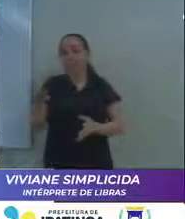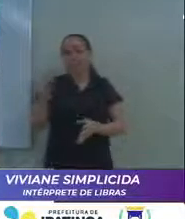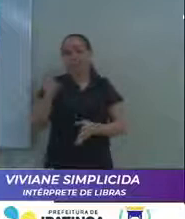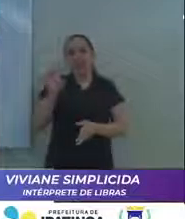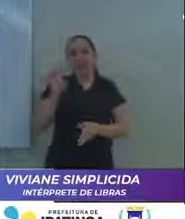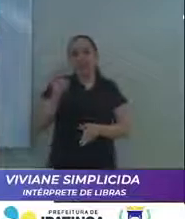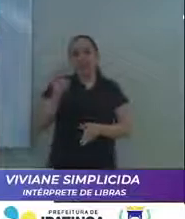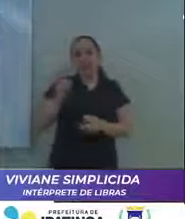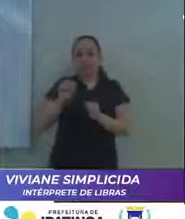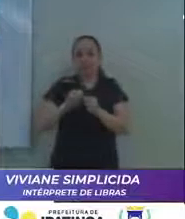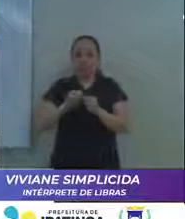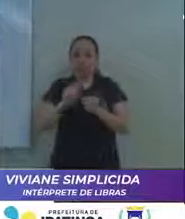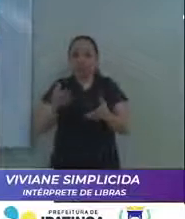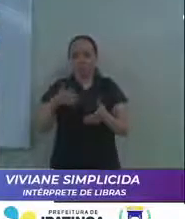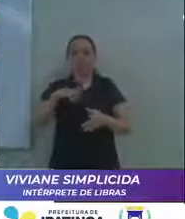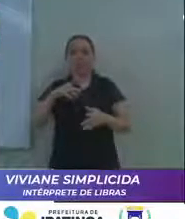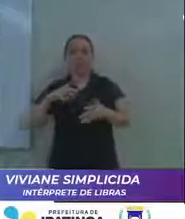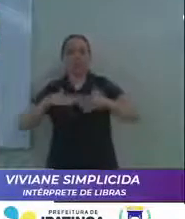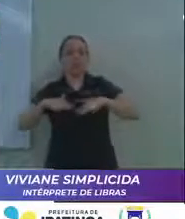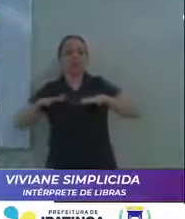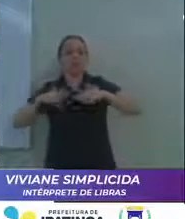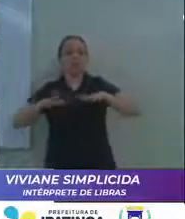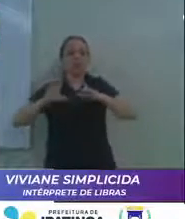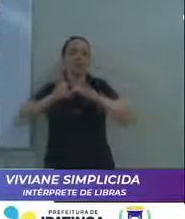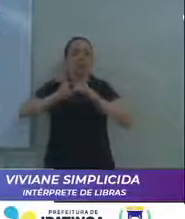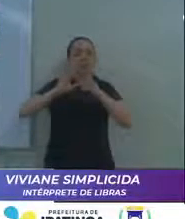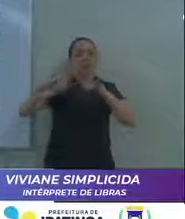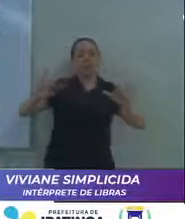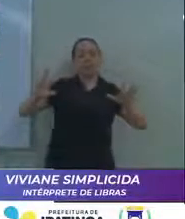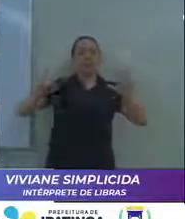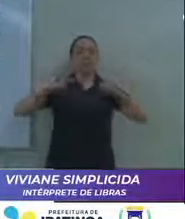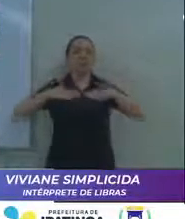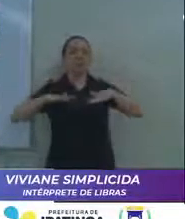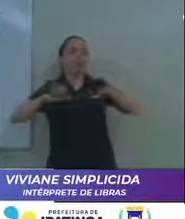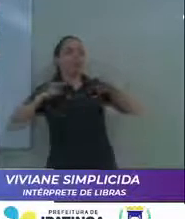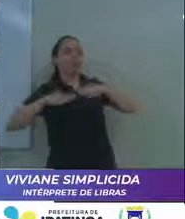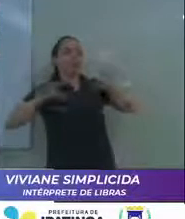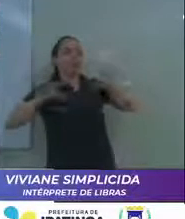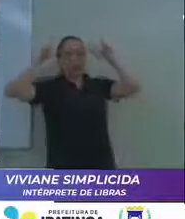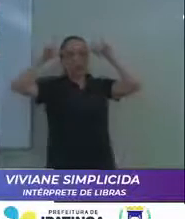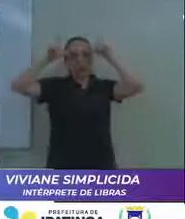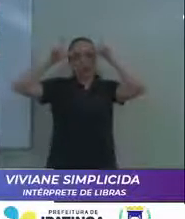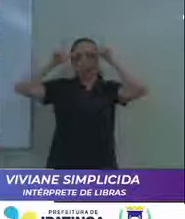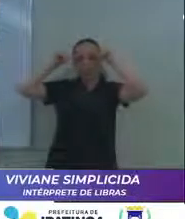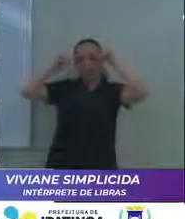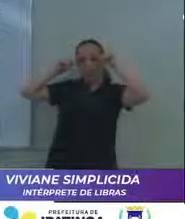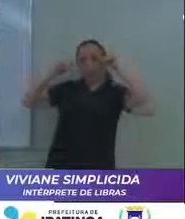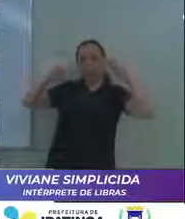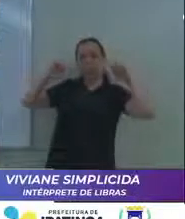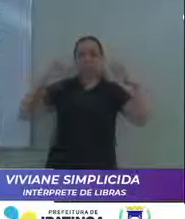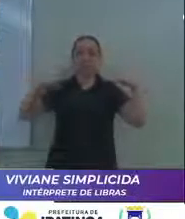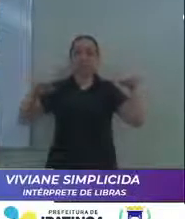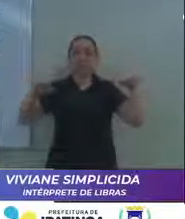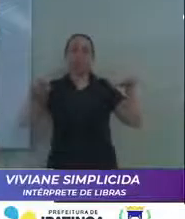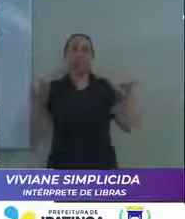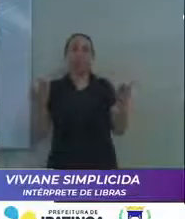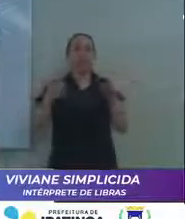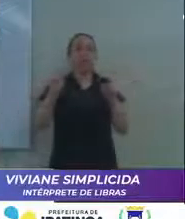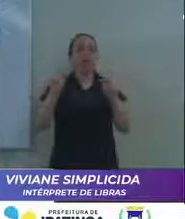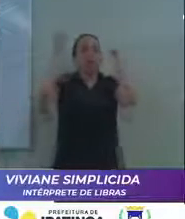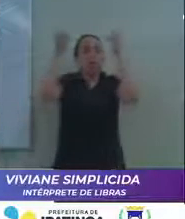gente faz, né? A gente tem outros momentos. E eu estou trazendo isso por quê?